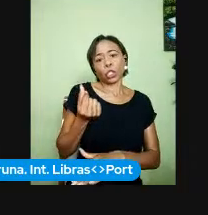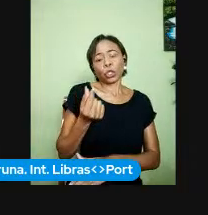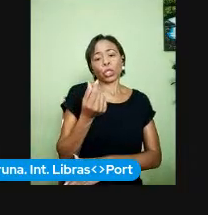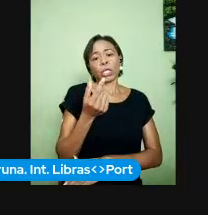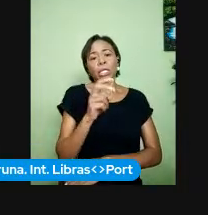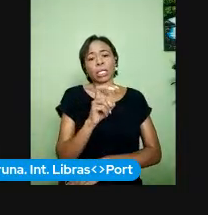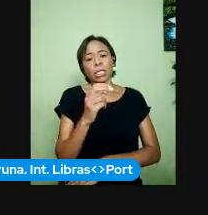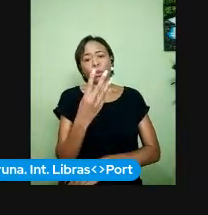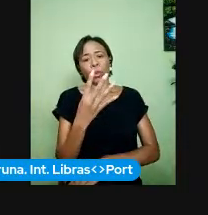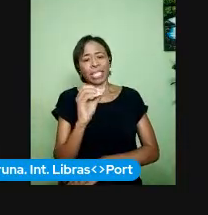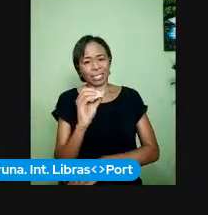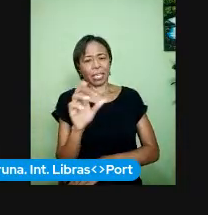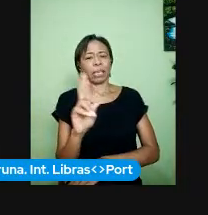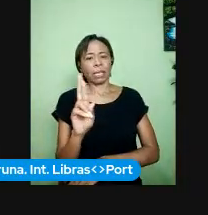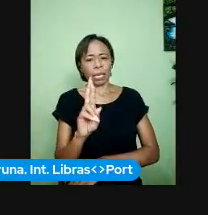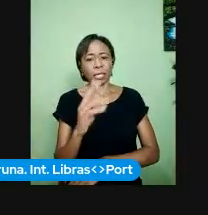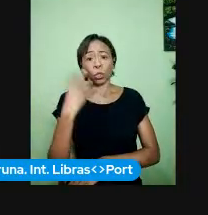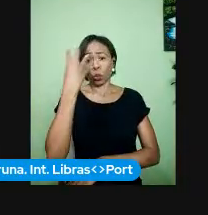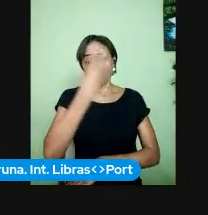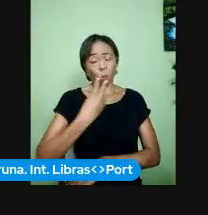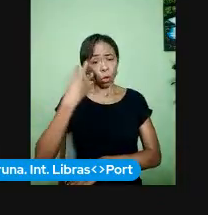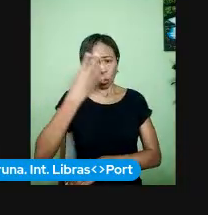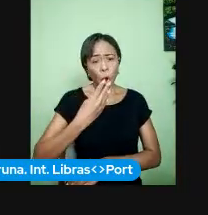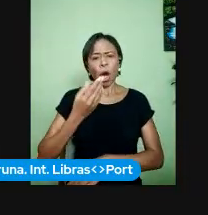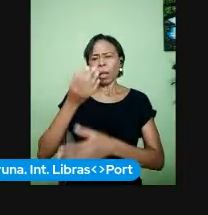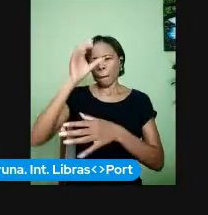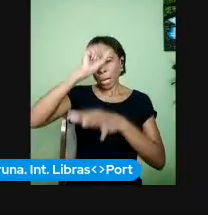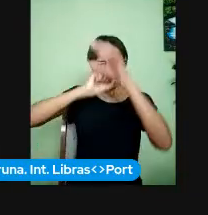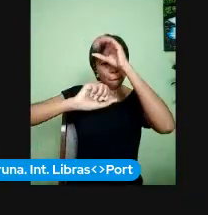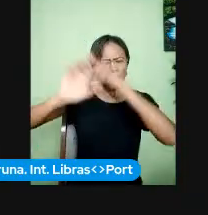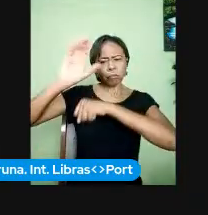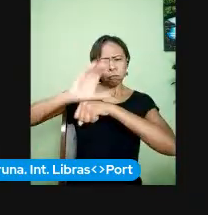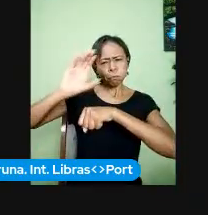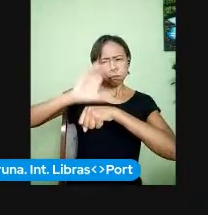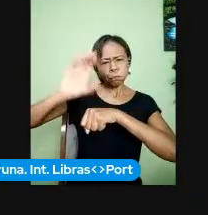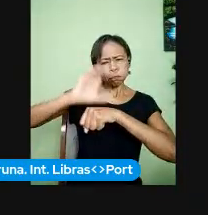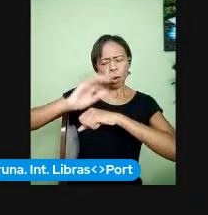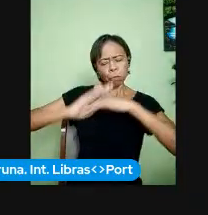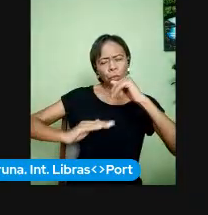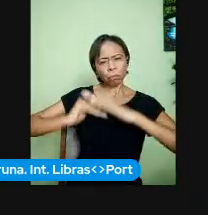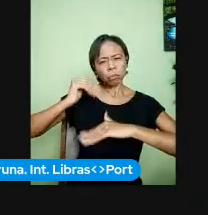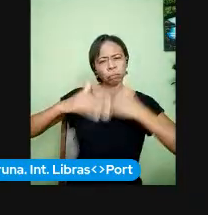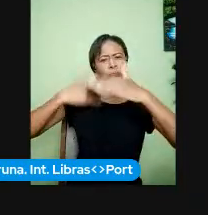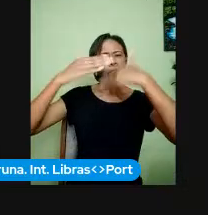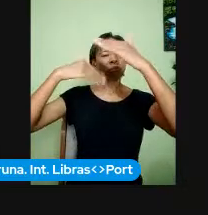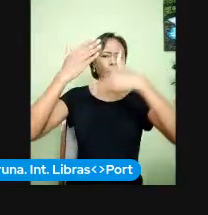de qualificação e formação profissional. Então, é um programa que